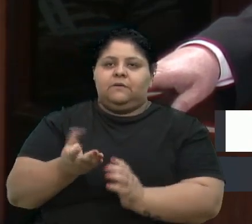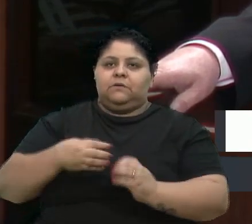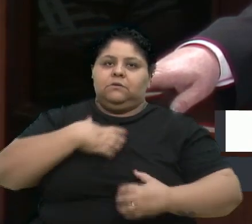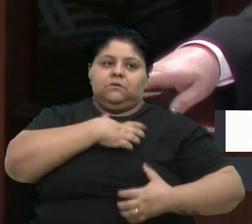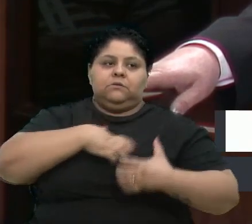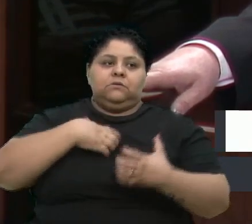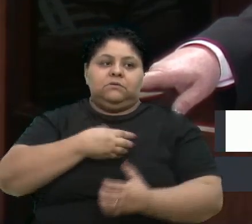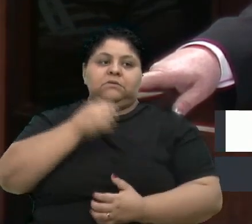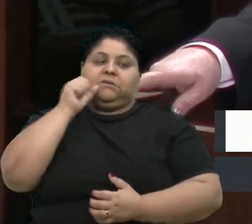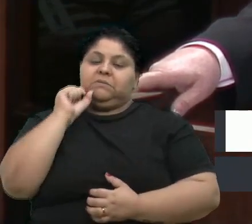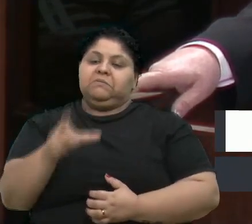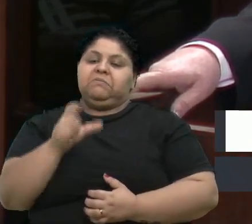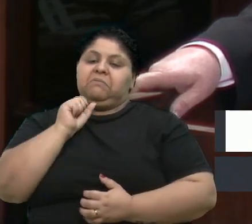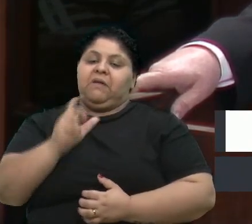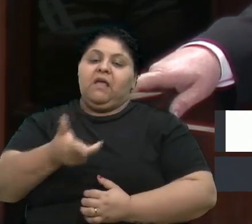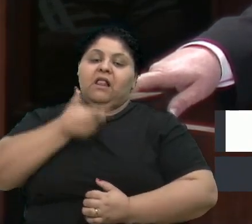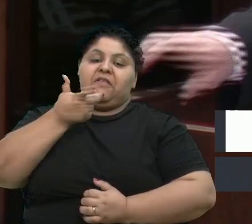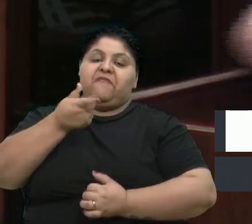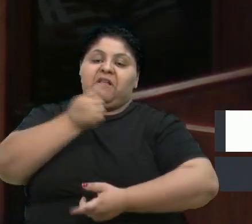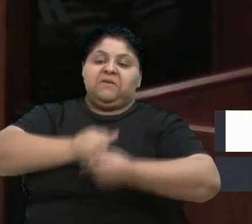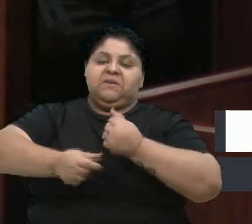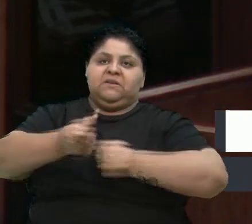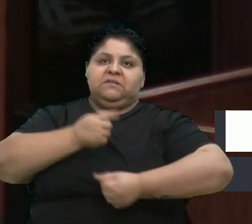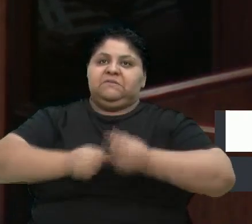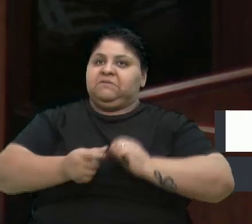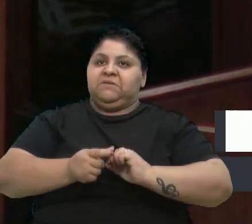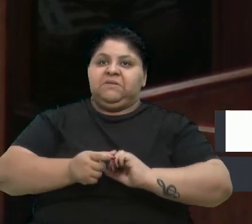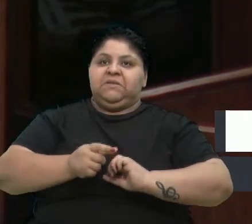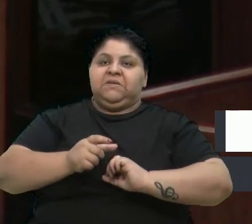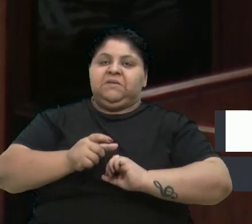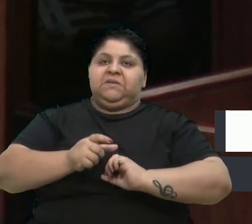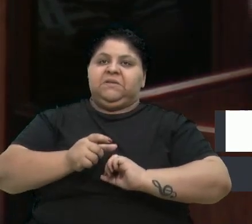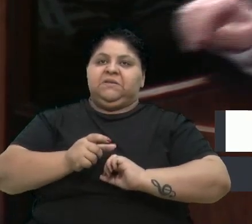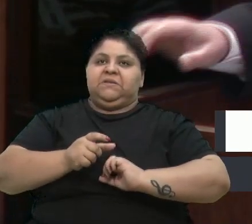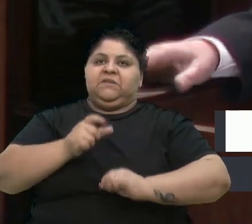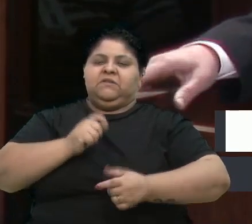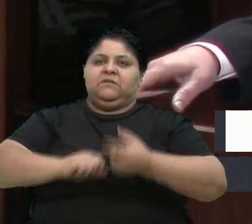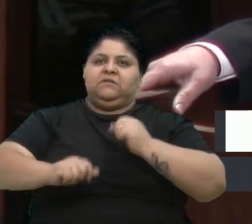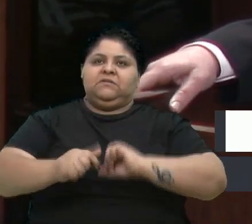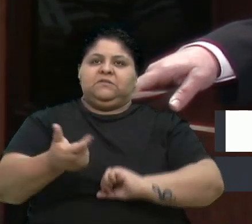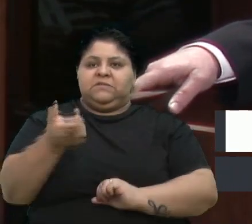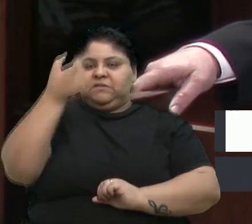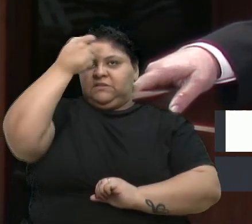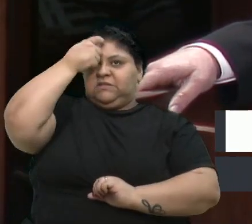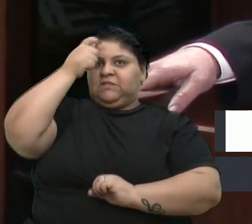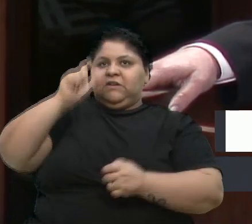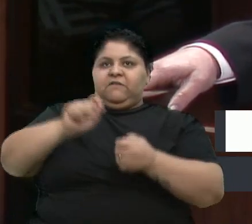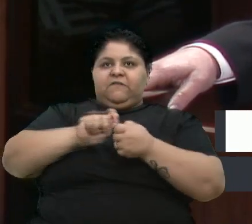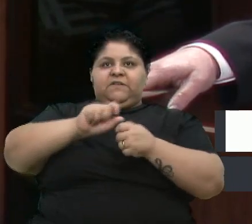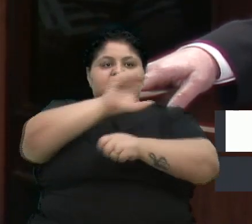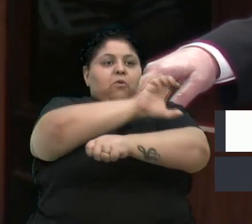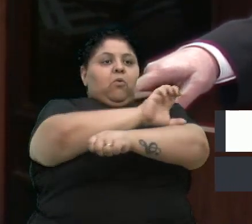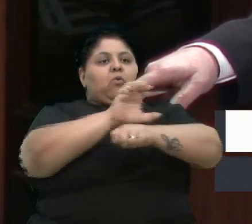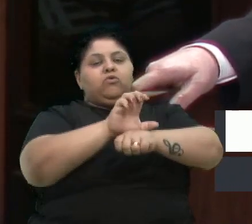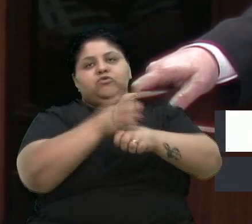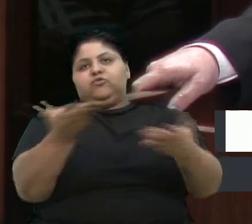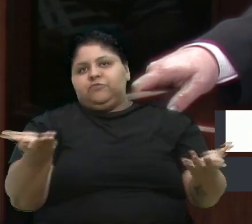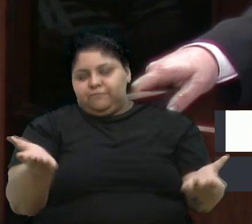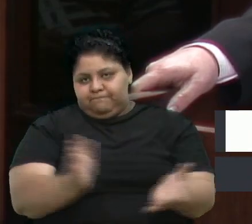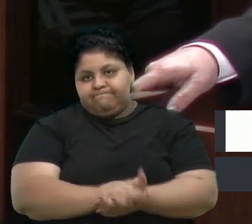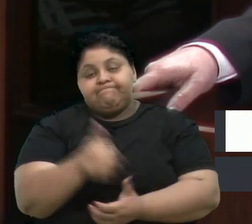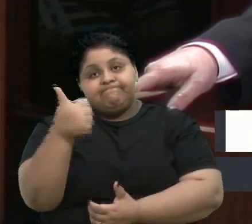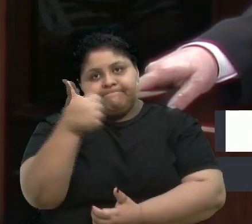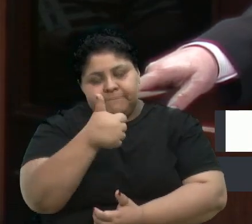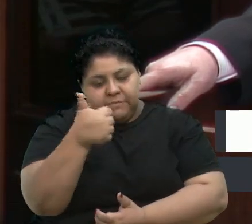que os economistas são sabidos, né? E que ele vai fazer um curso, vai se inscrever num curso. Bom, em primeiro lugar,